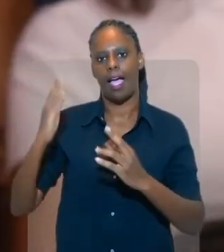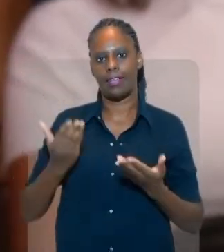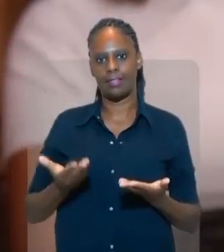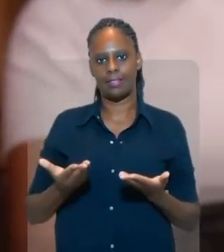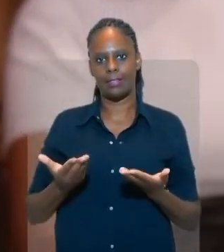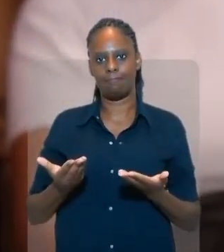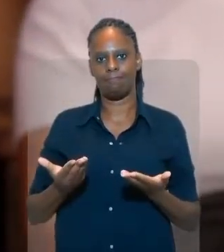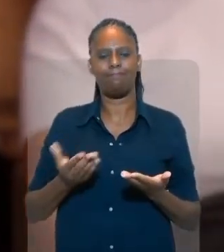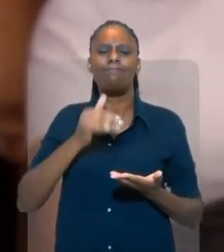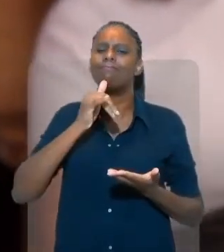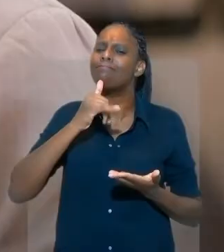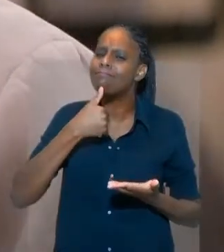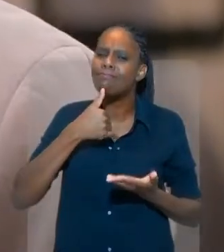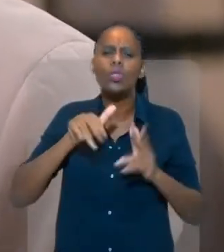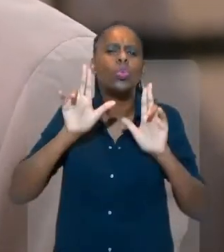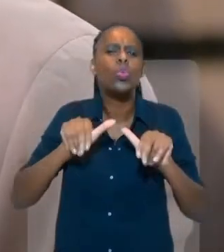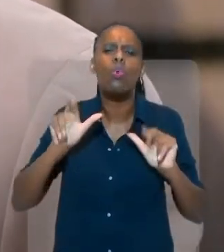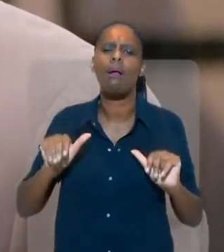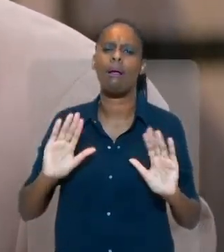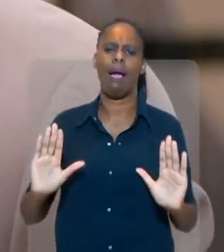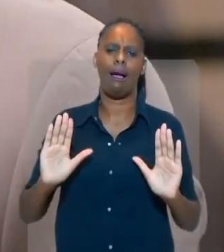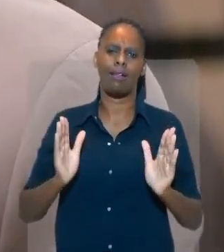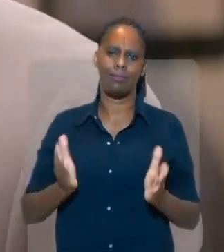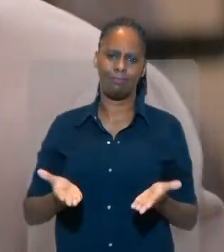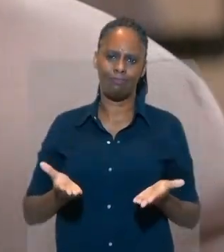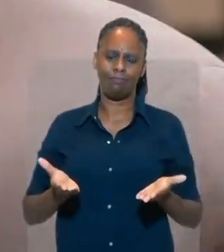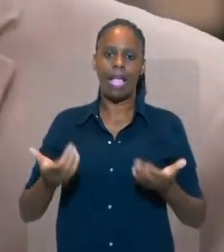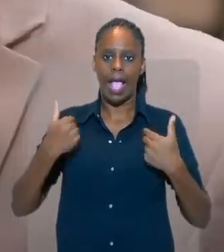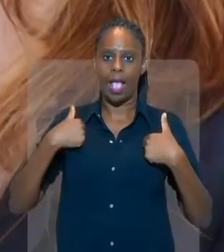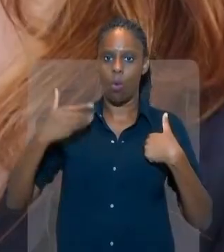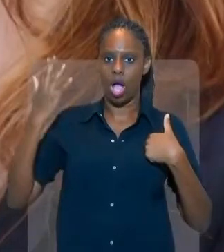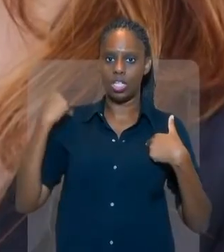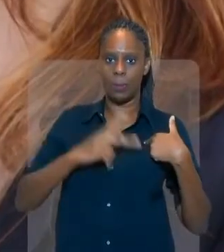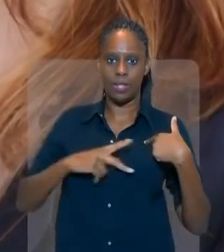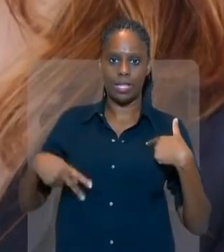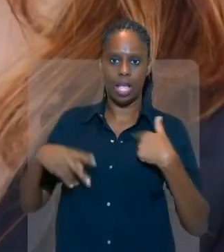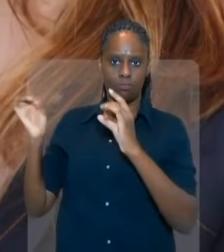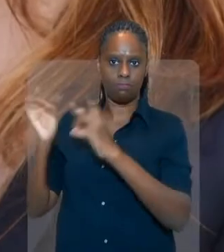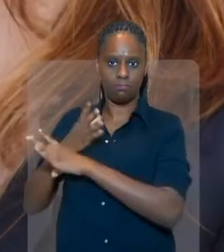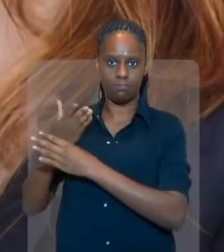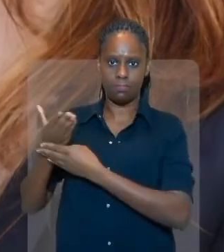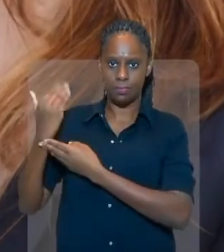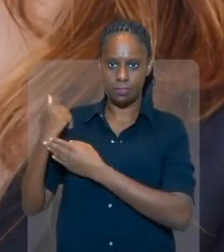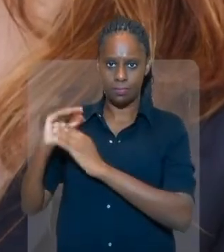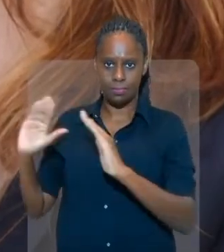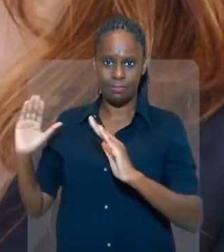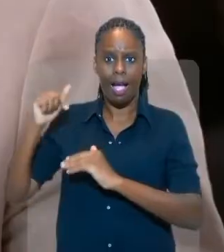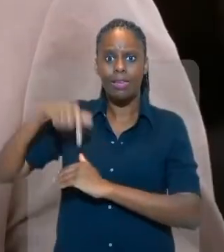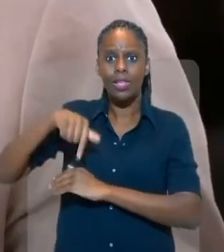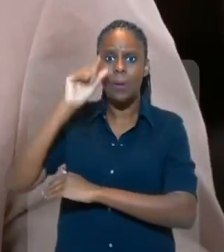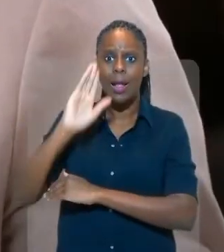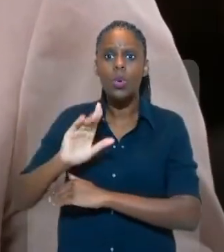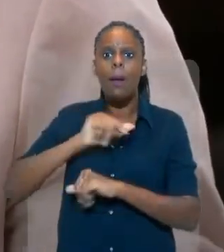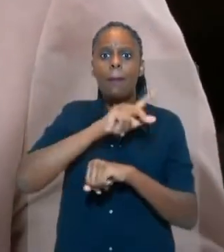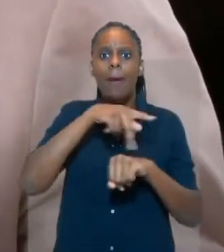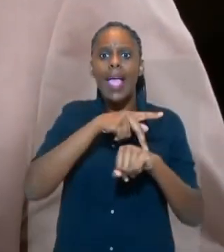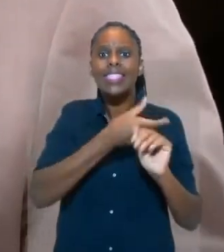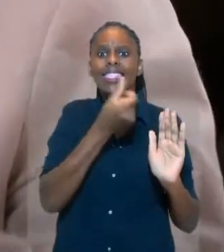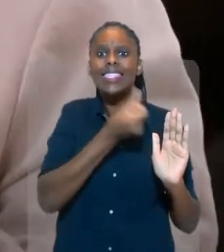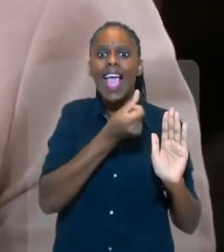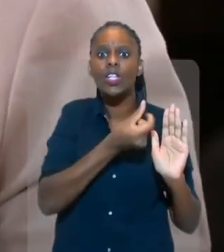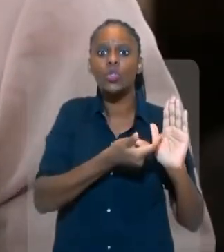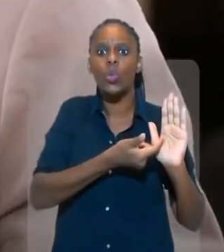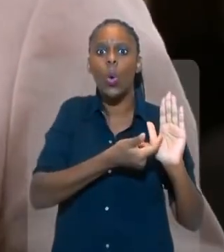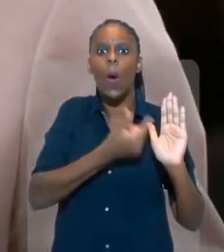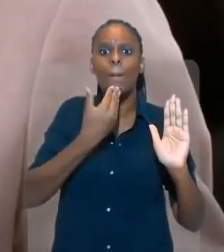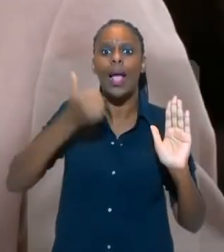mais esperança. Não desanime nunca, cara. Eu, quando deixei a presidência, esse país era